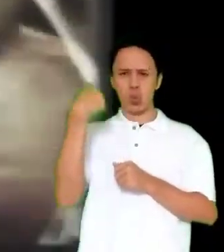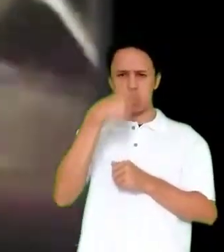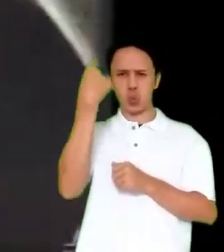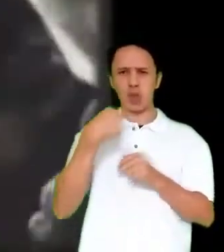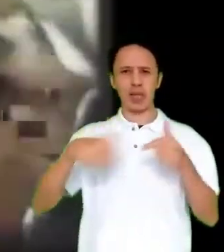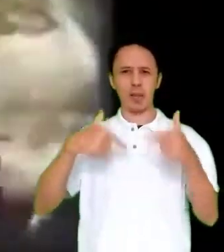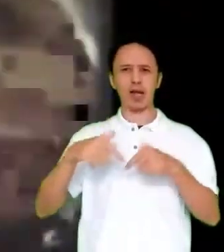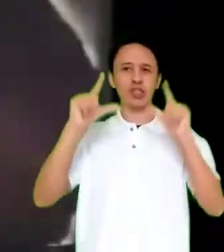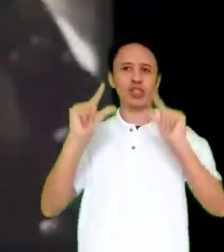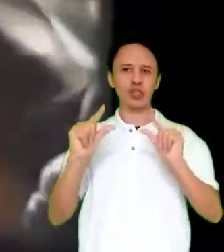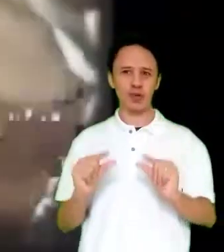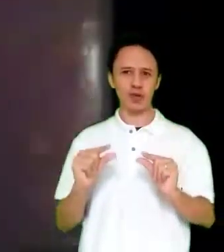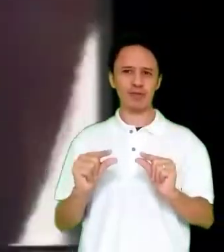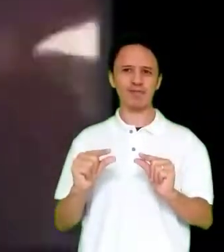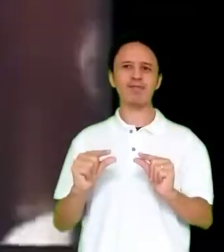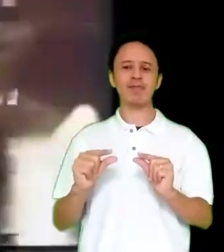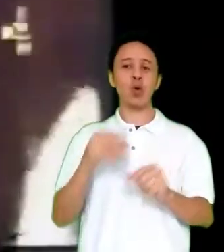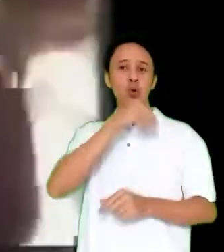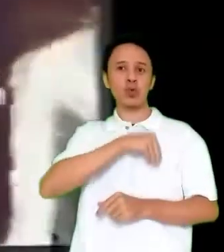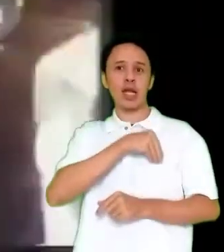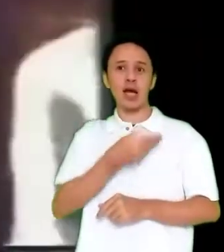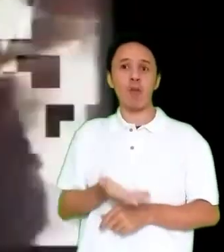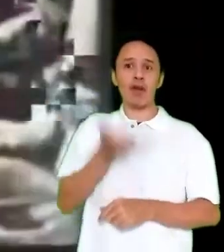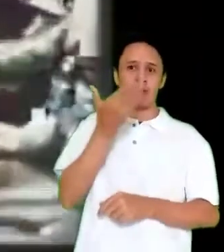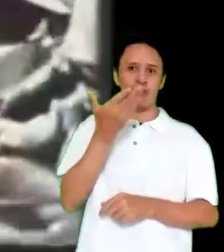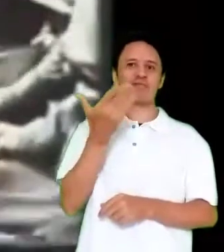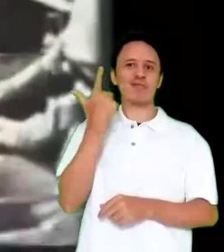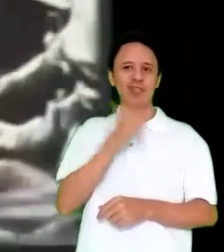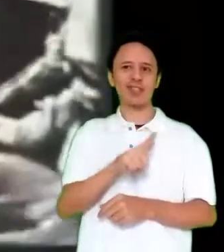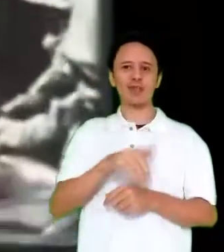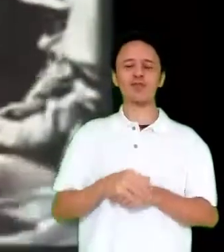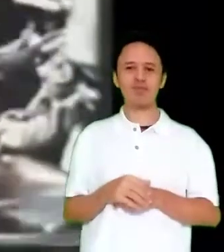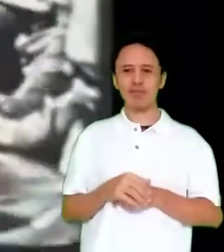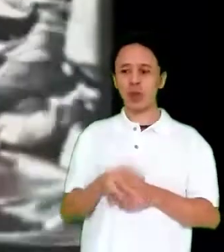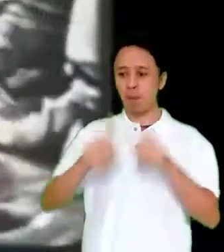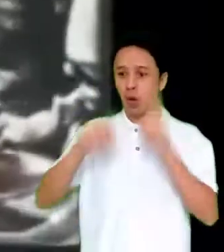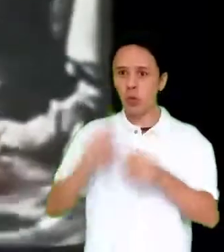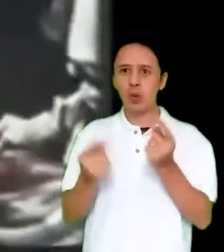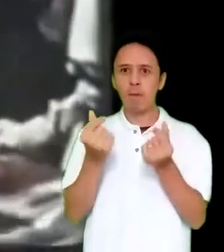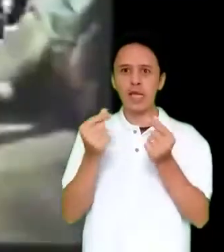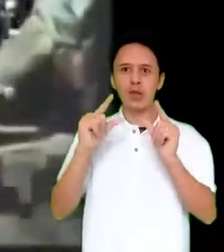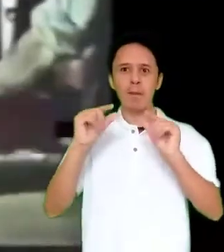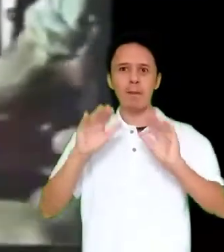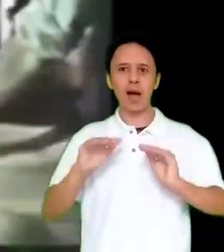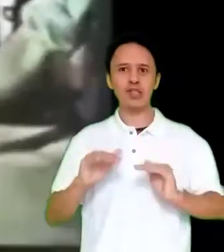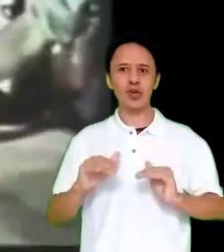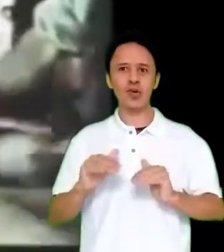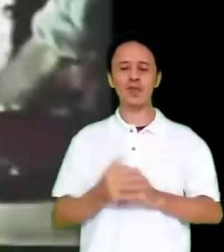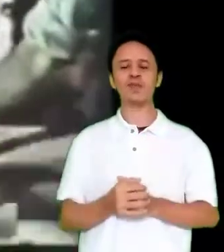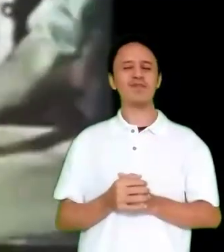As horas de trabalho em toda a indústria foram diminuídas. O salário aumentou, e os preços dos produtos